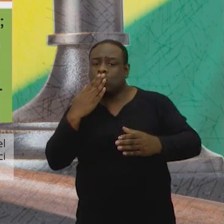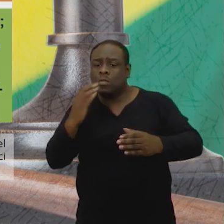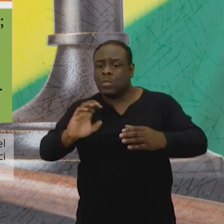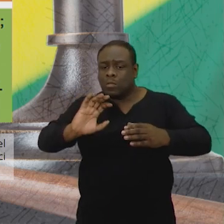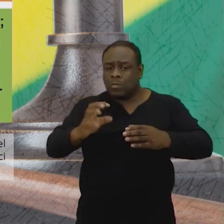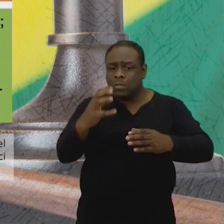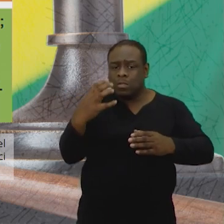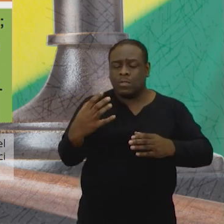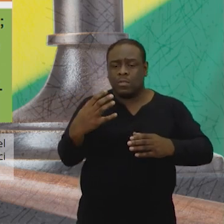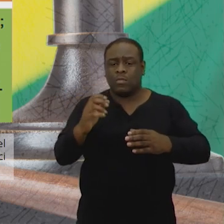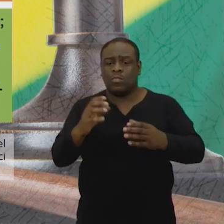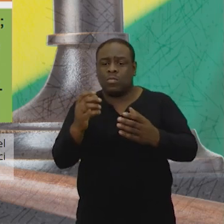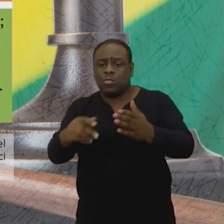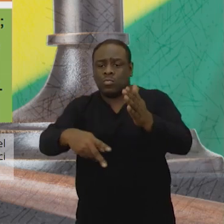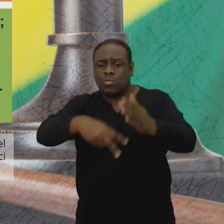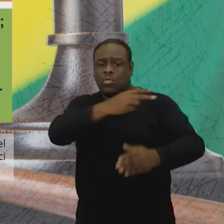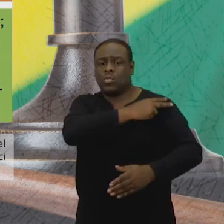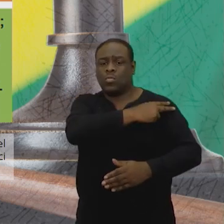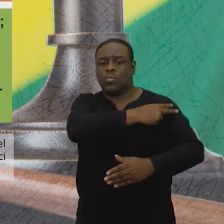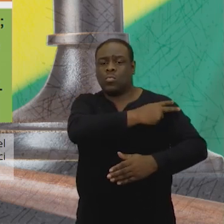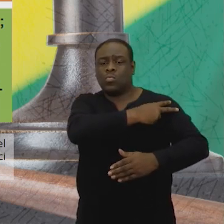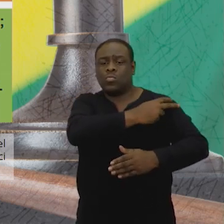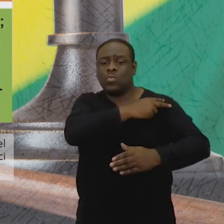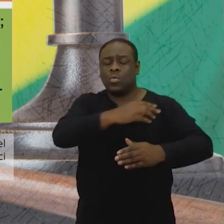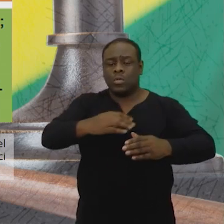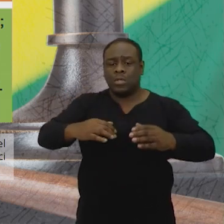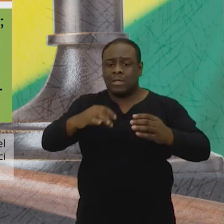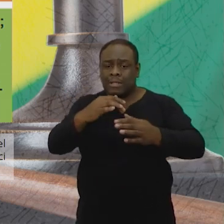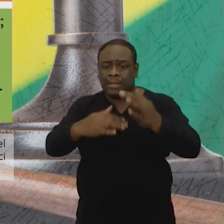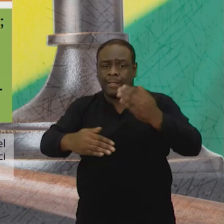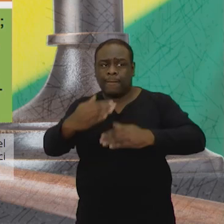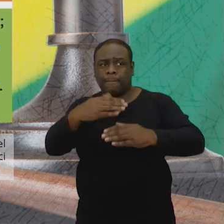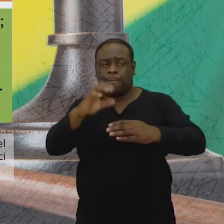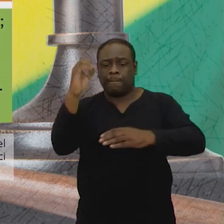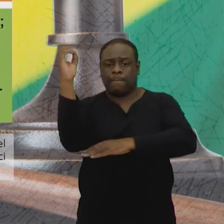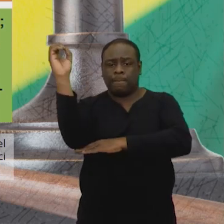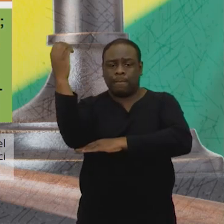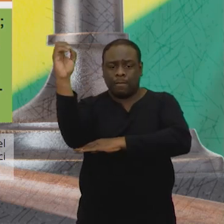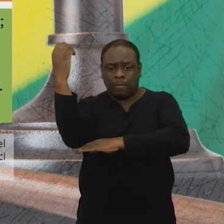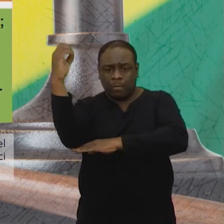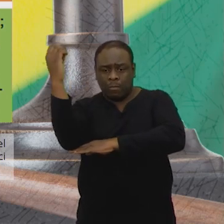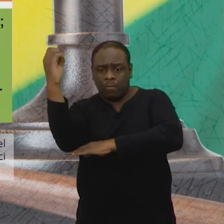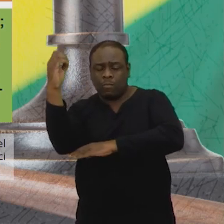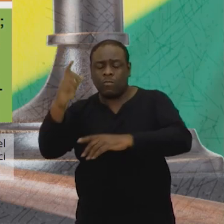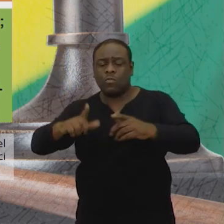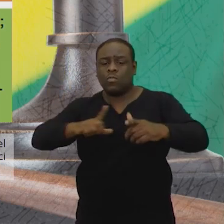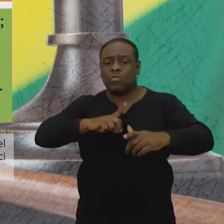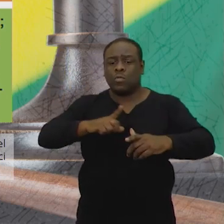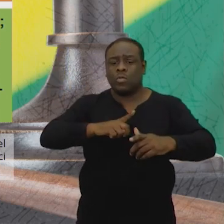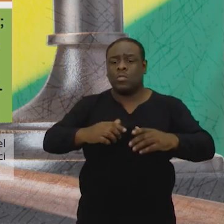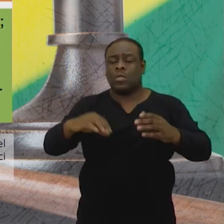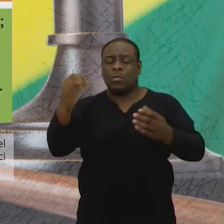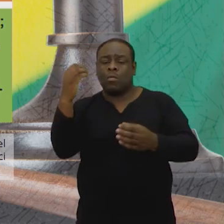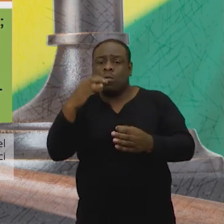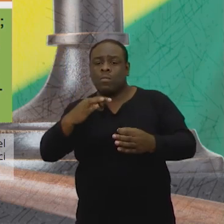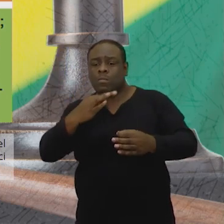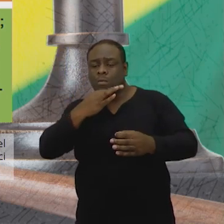ensino de primeiro e segundo graus. Ela é de Porto Alegre, inclusive o ensino de primeiro e segundo graus ele se torna realmente